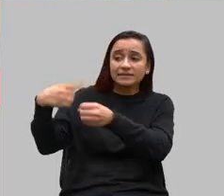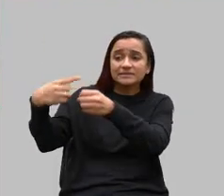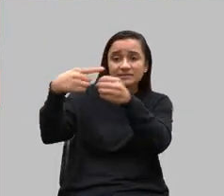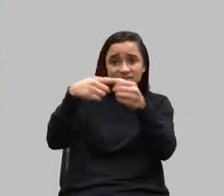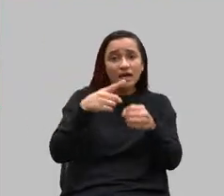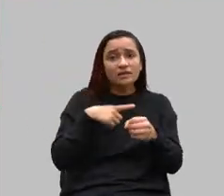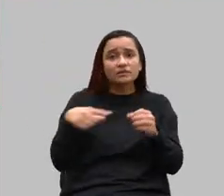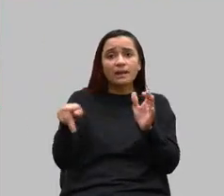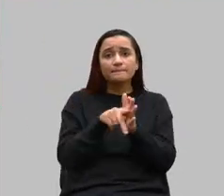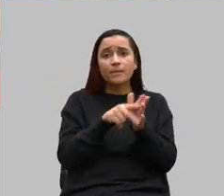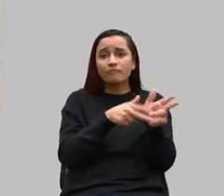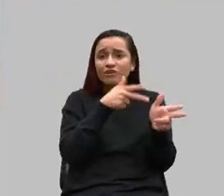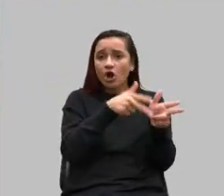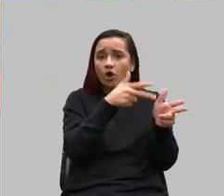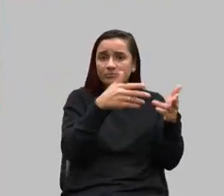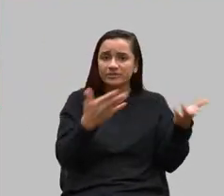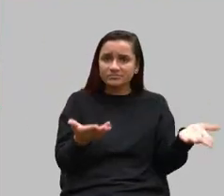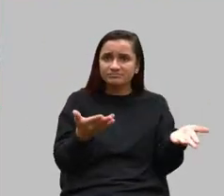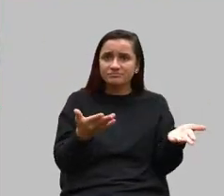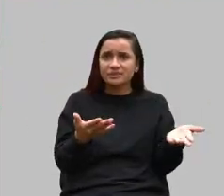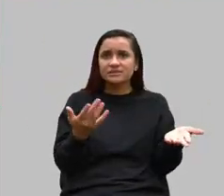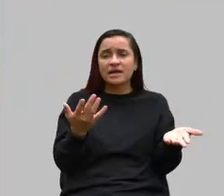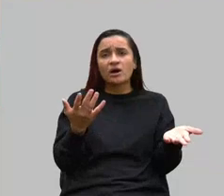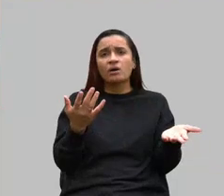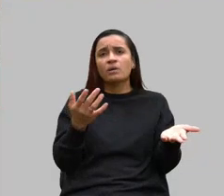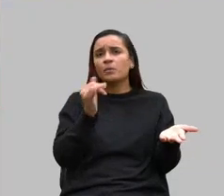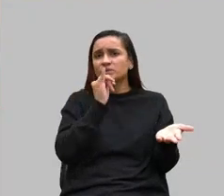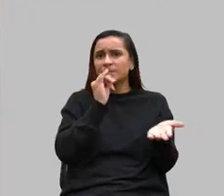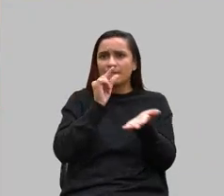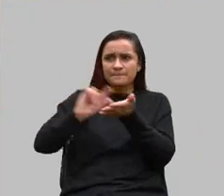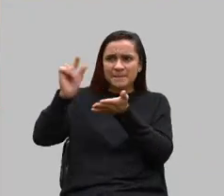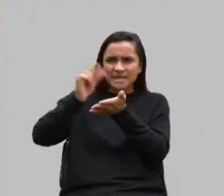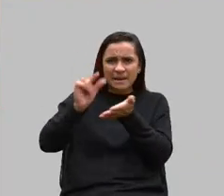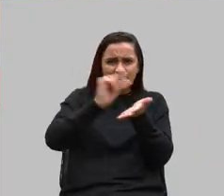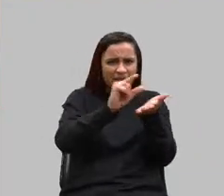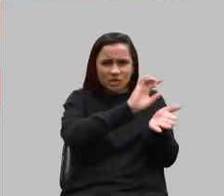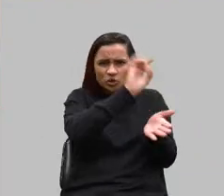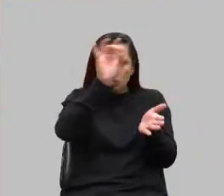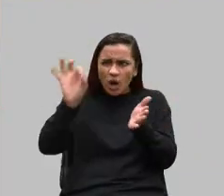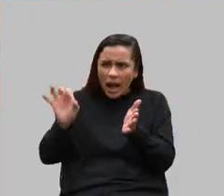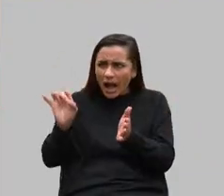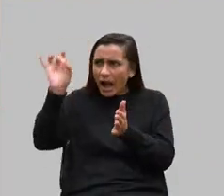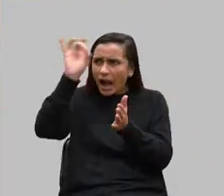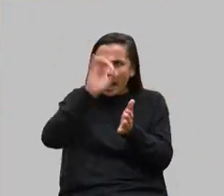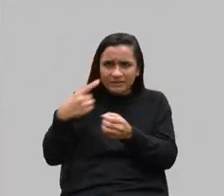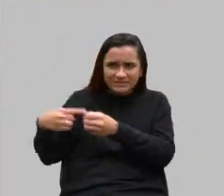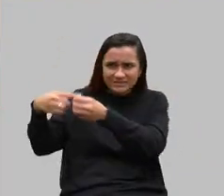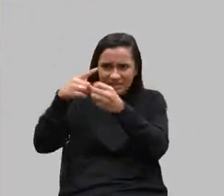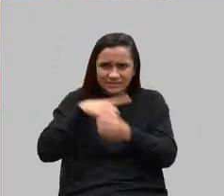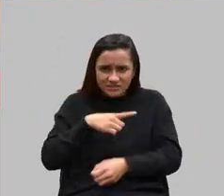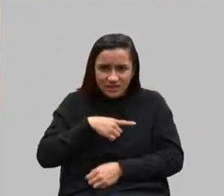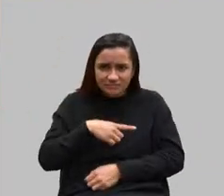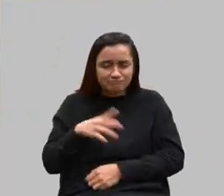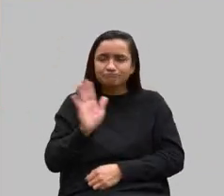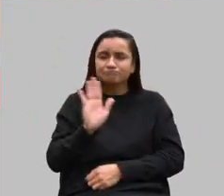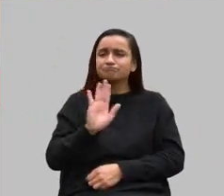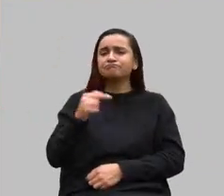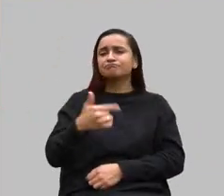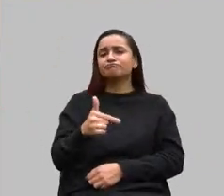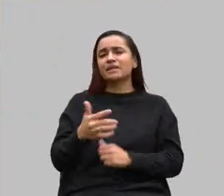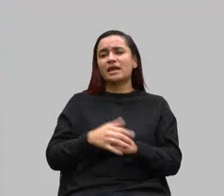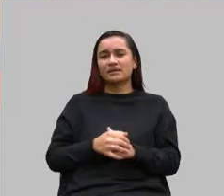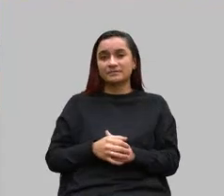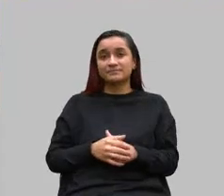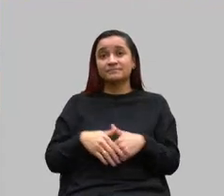ferrovia Será que tem minério em cada cidadezinha na Europa não tem Então essa é uma